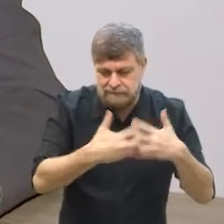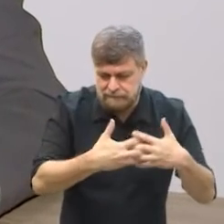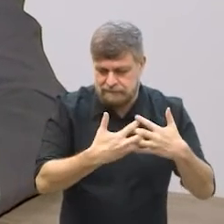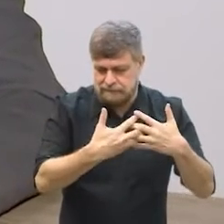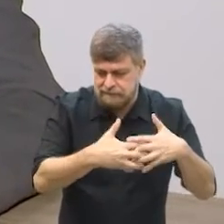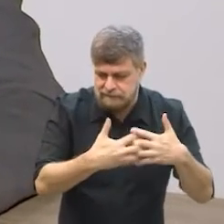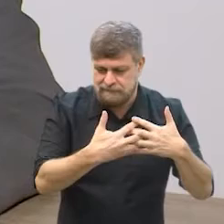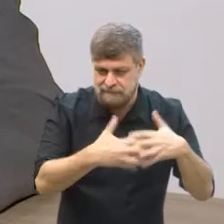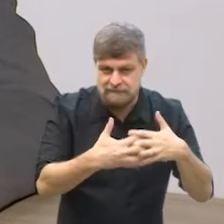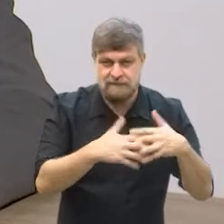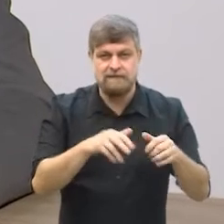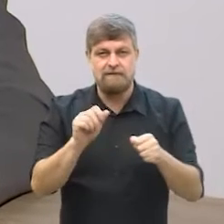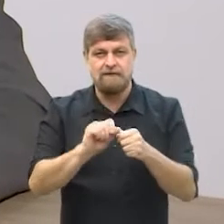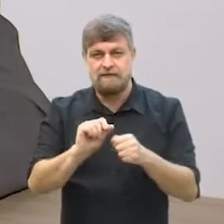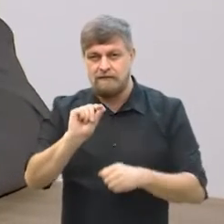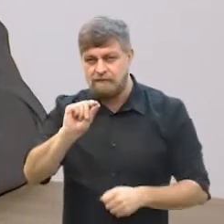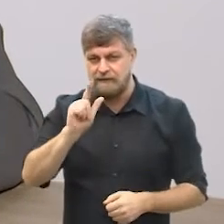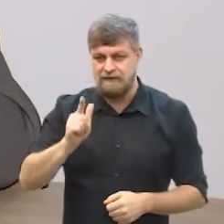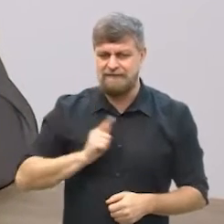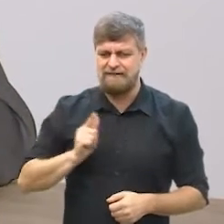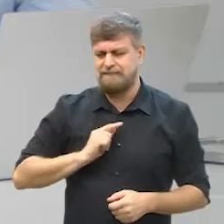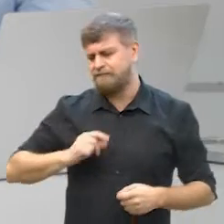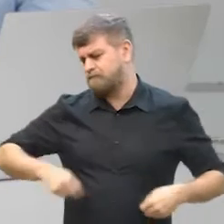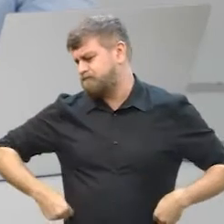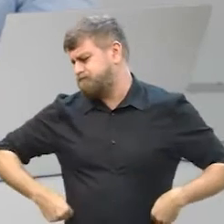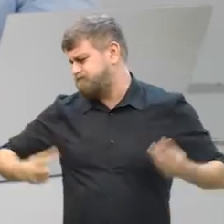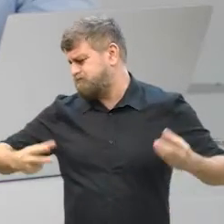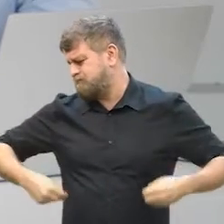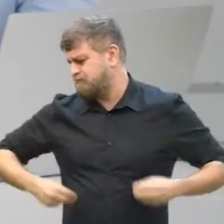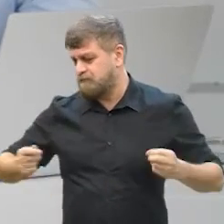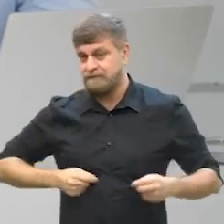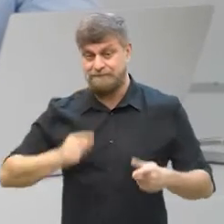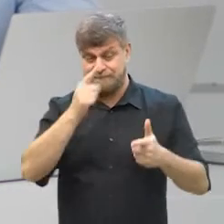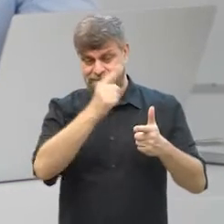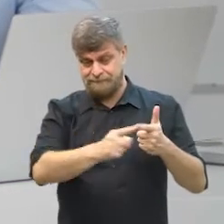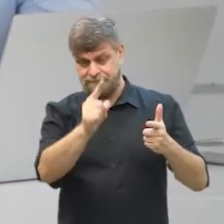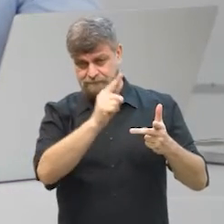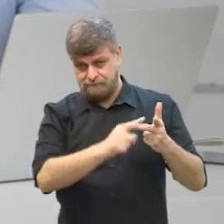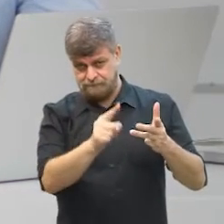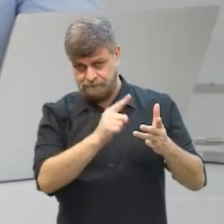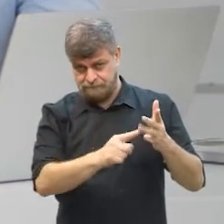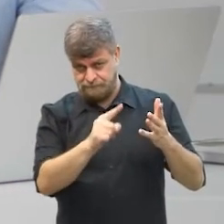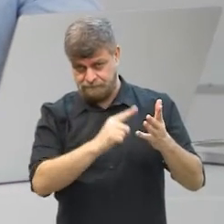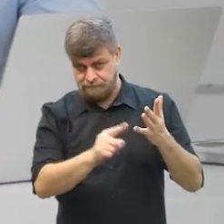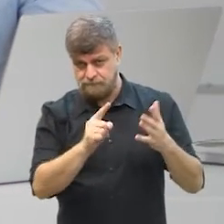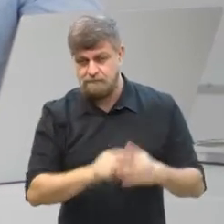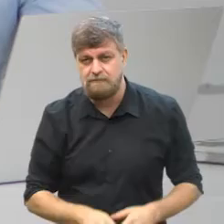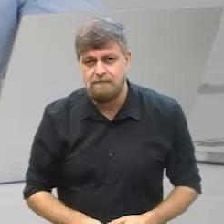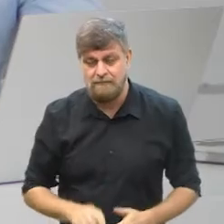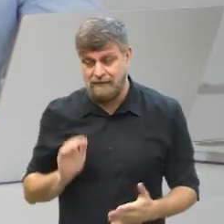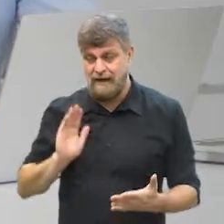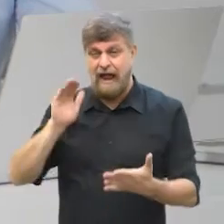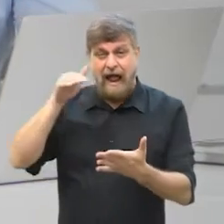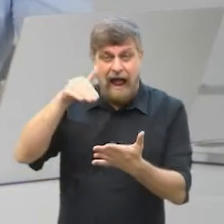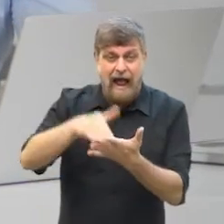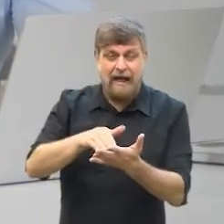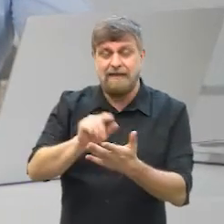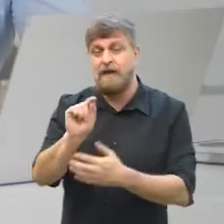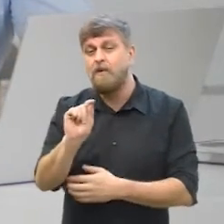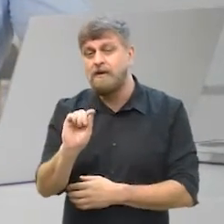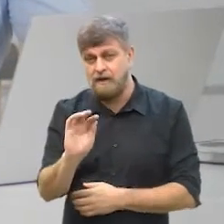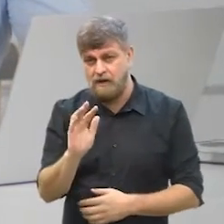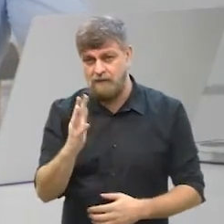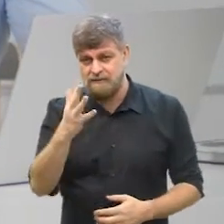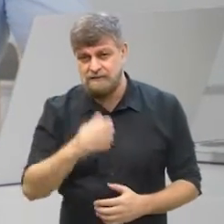para a operação pode trazer muitos custos e muitos problemas, seguindo até